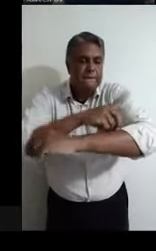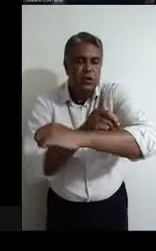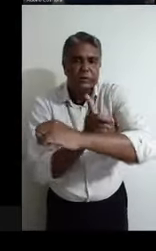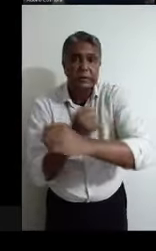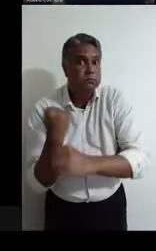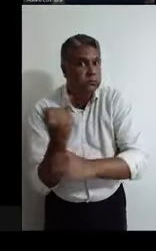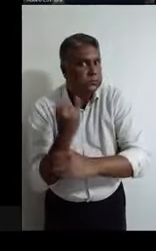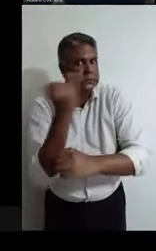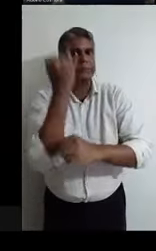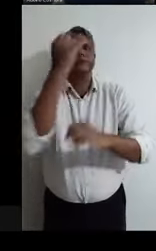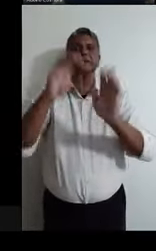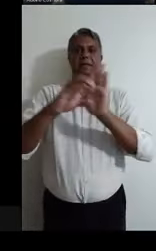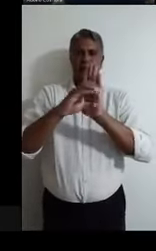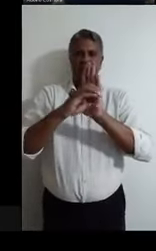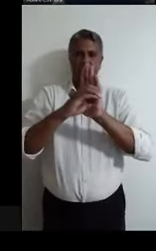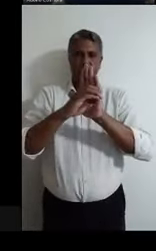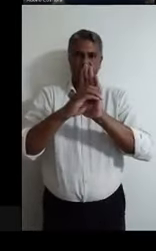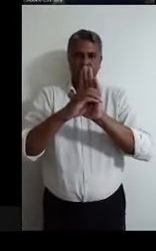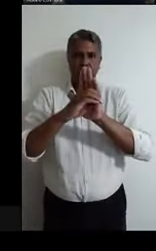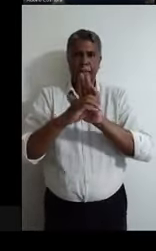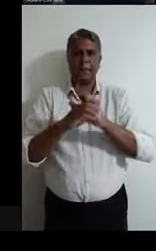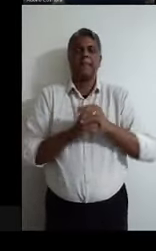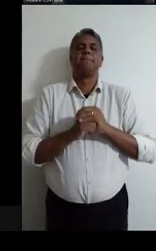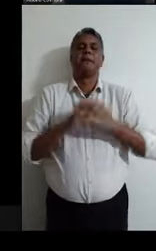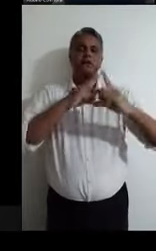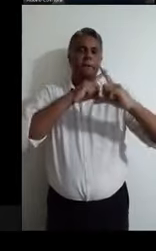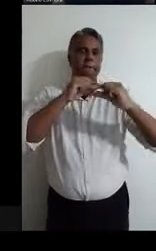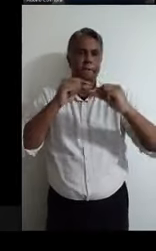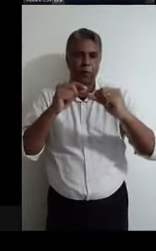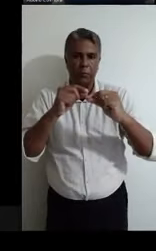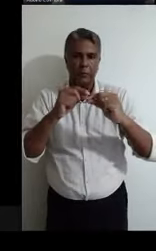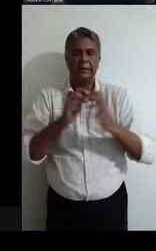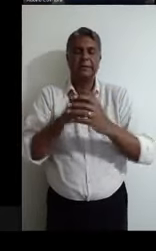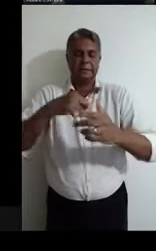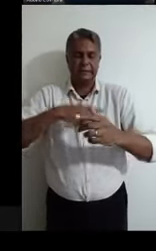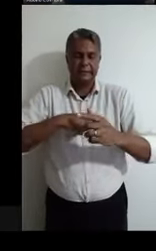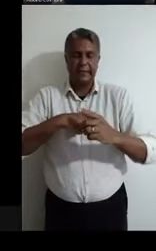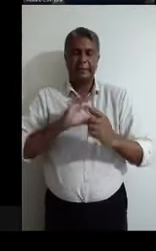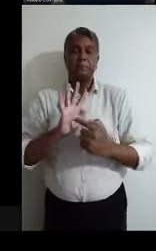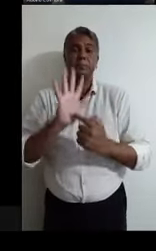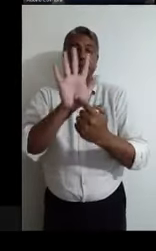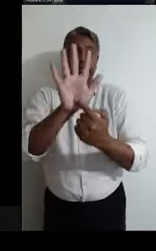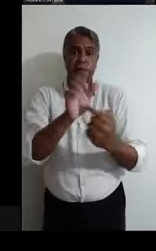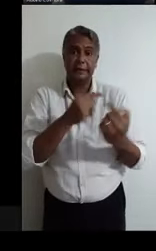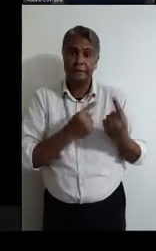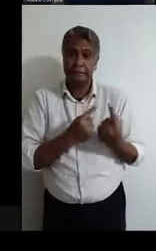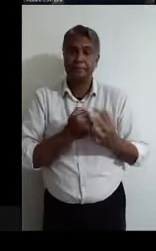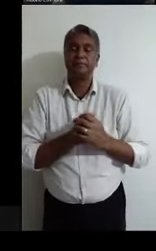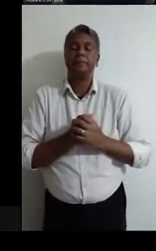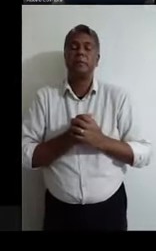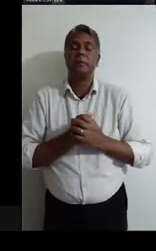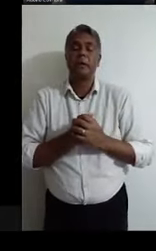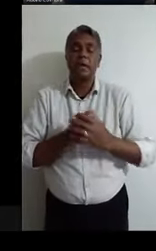desse capítulo. A sua forma geral tem esse formato. Para esse movimento